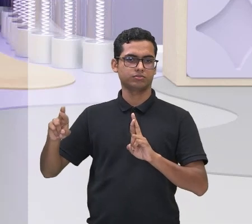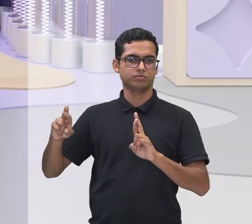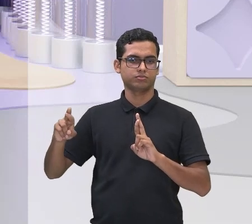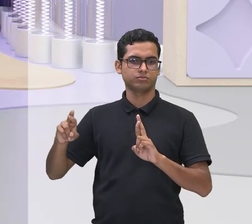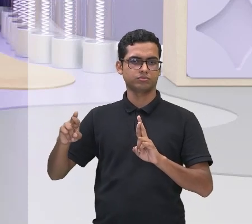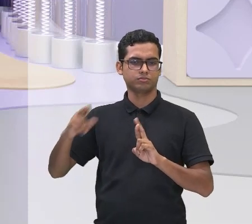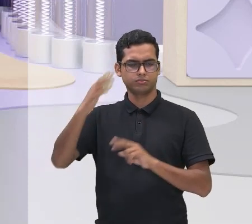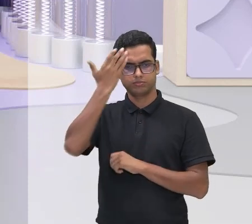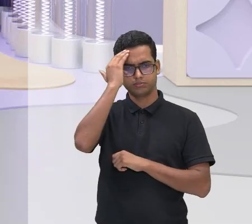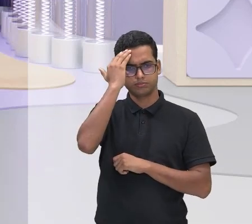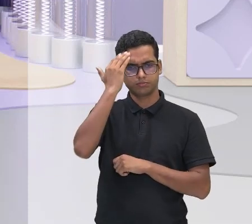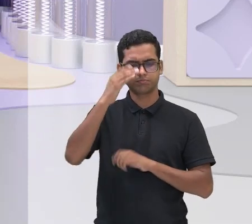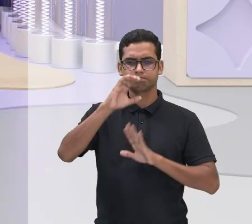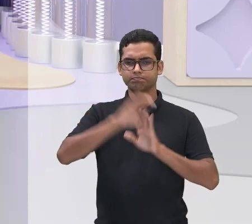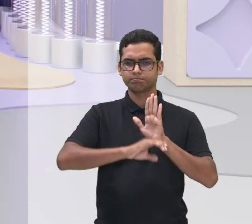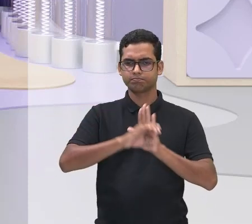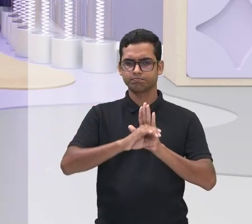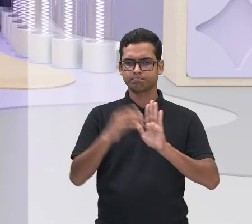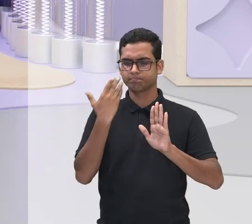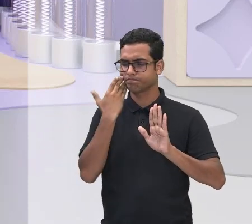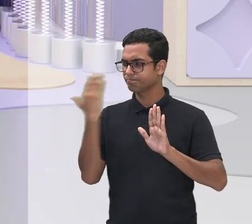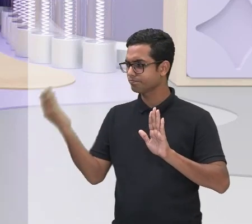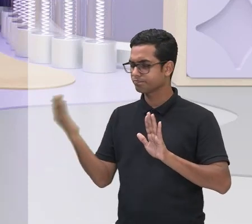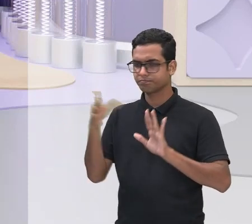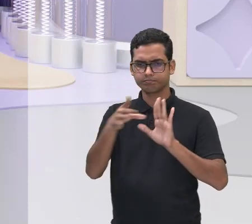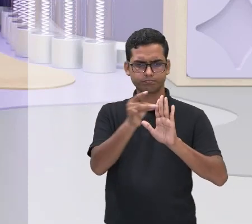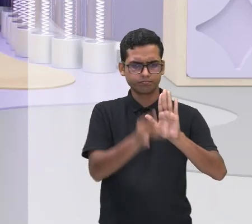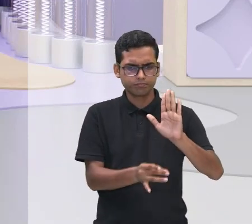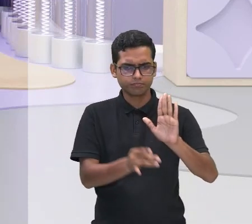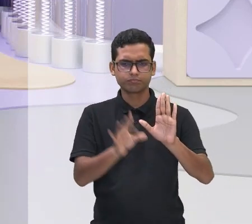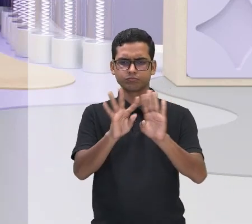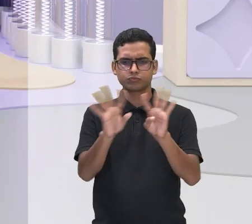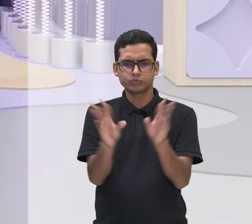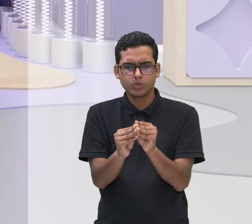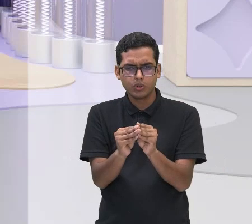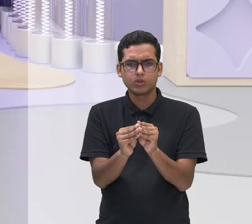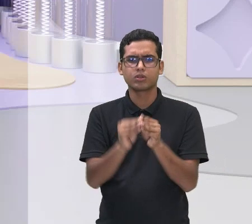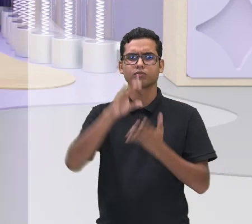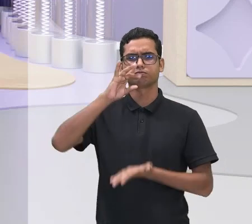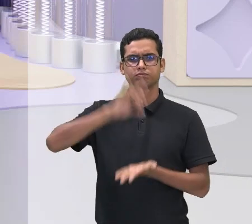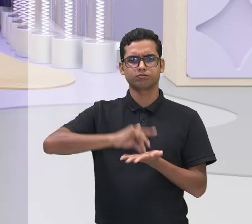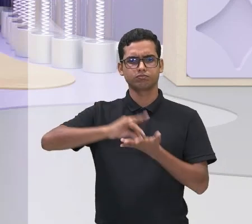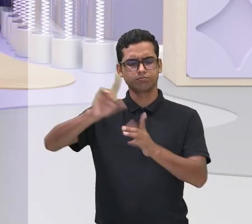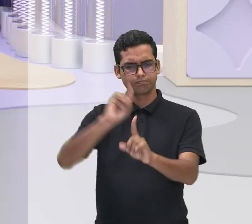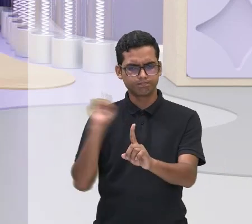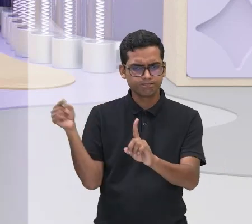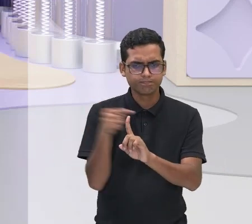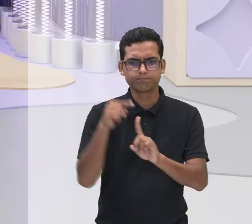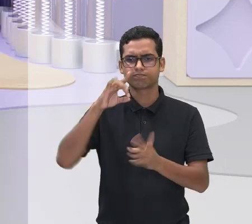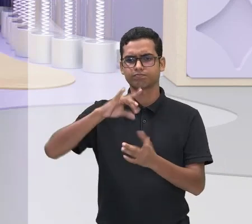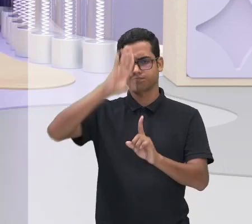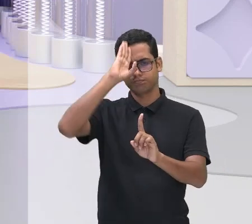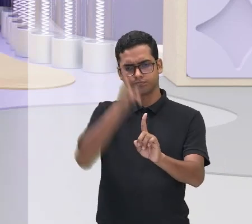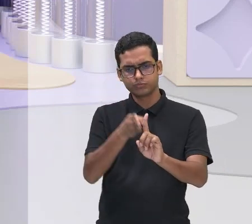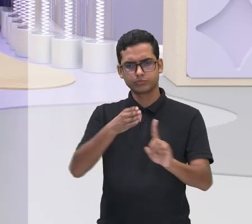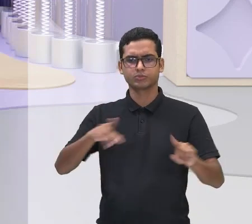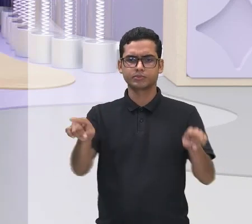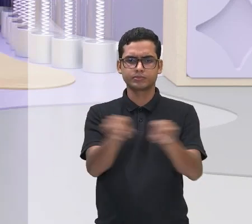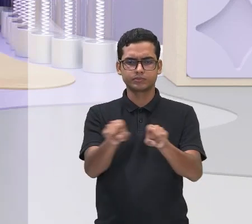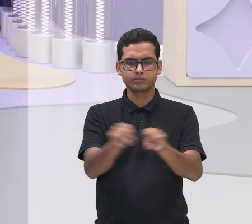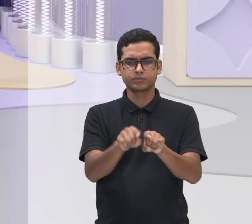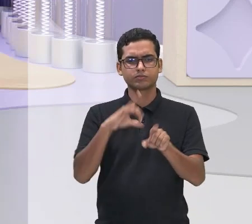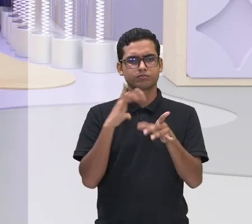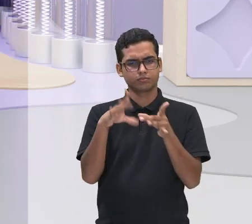esse. Muito detalhado, poucas palavras, mas muito objetivo e, ao mesmo tempo, com um